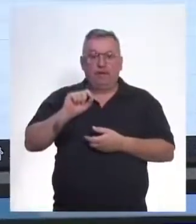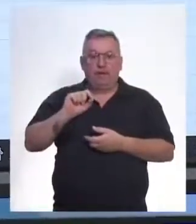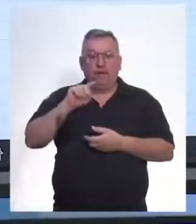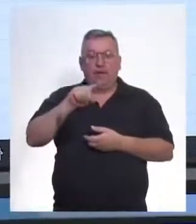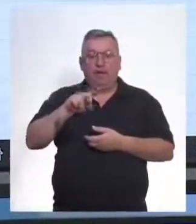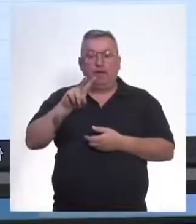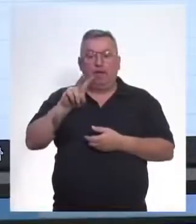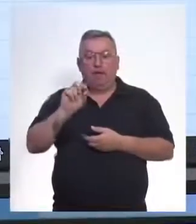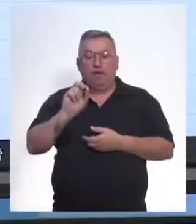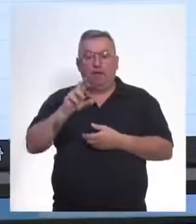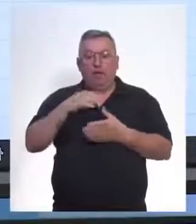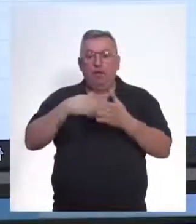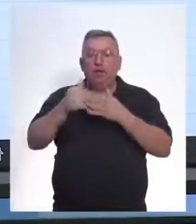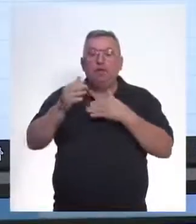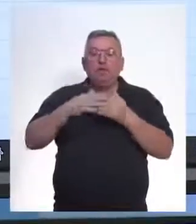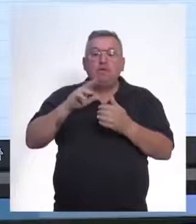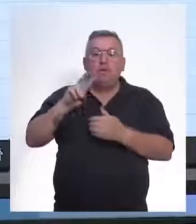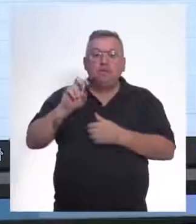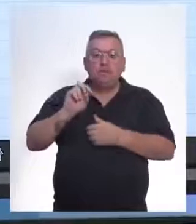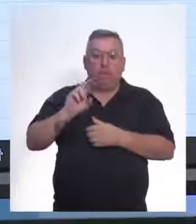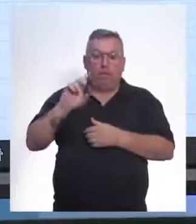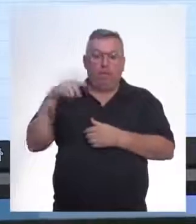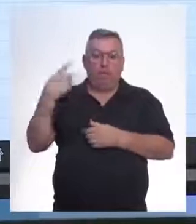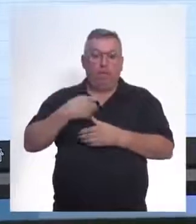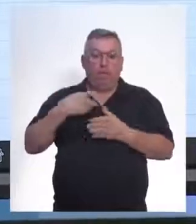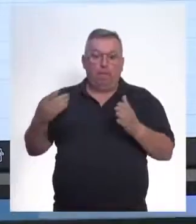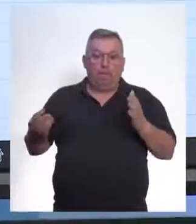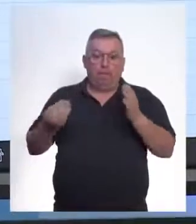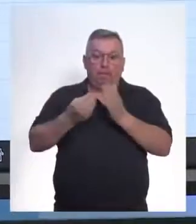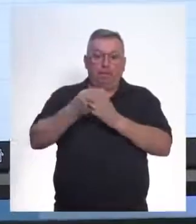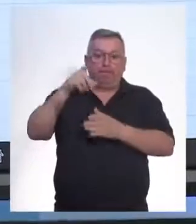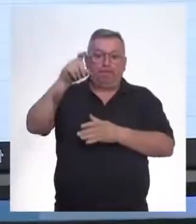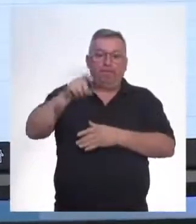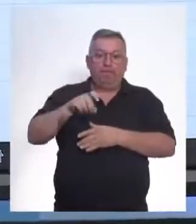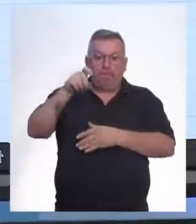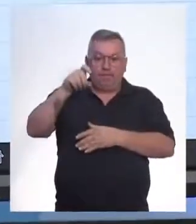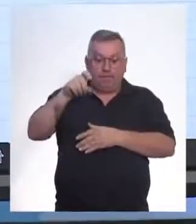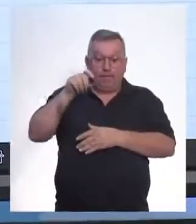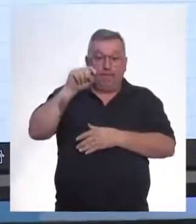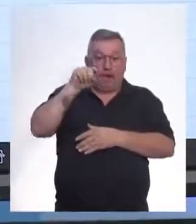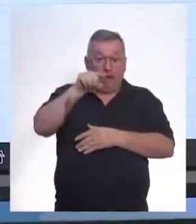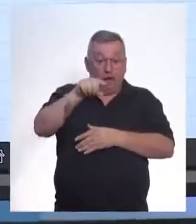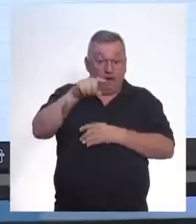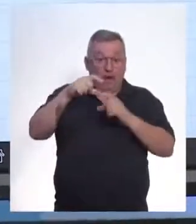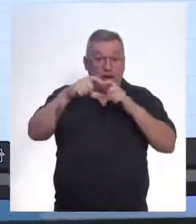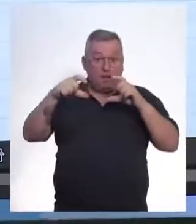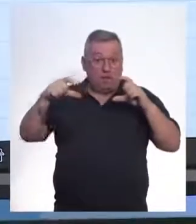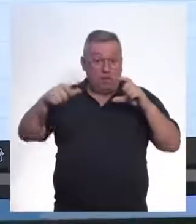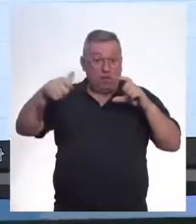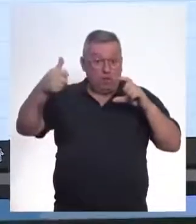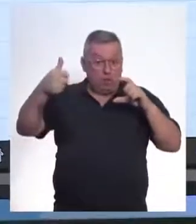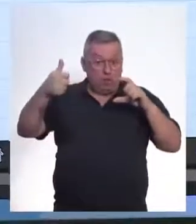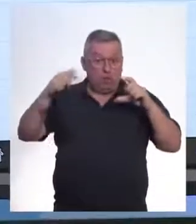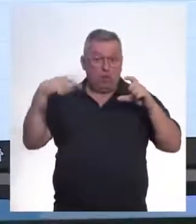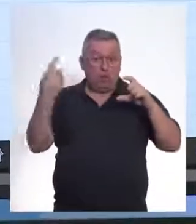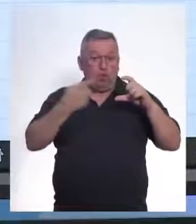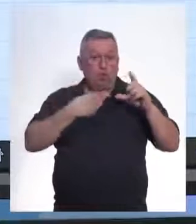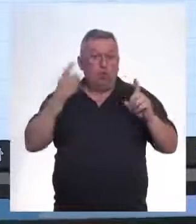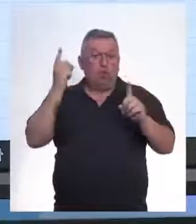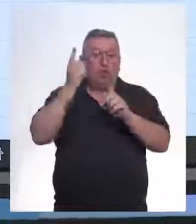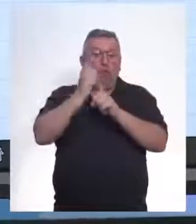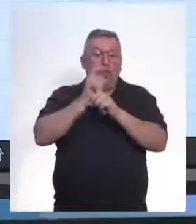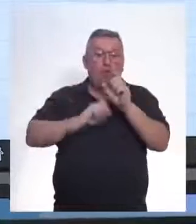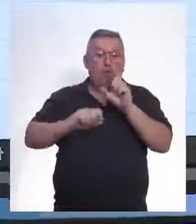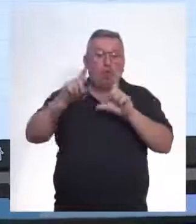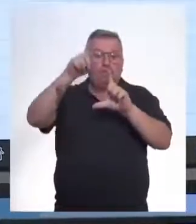esses valores, qualquer valor que nós atribuirmos a x para essa equação, nós acharemos o